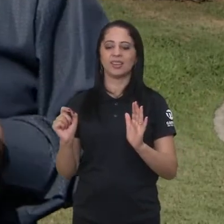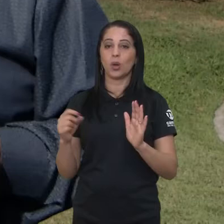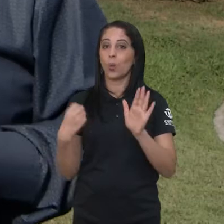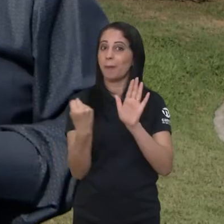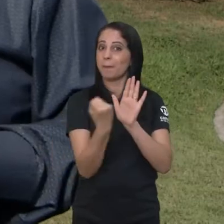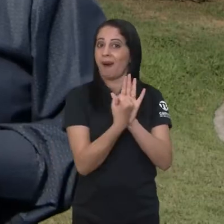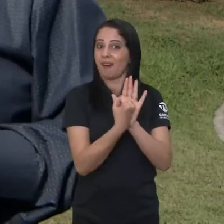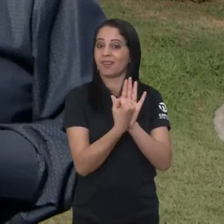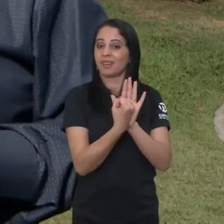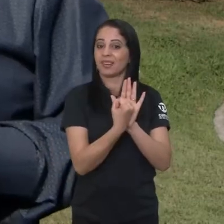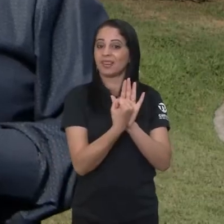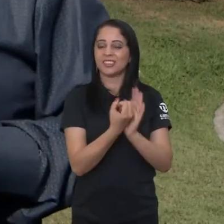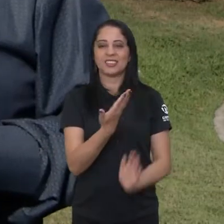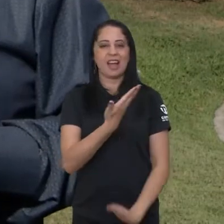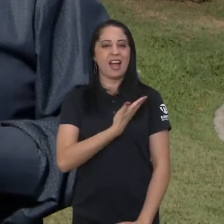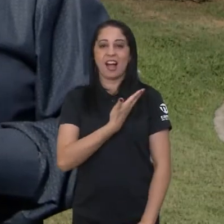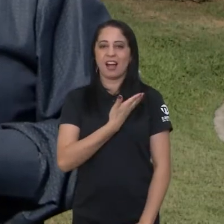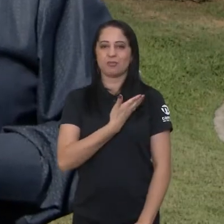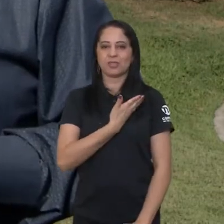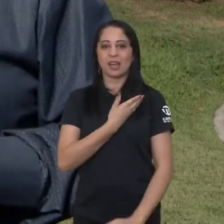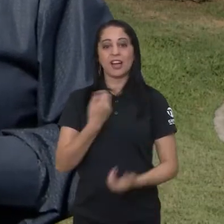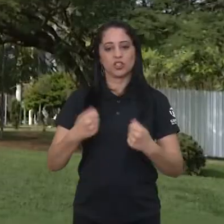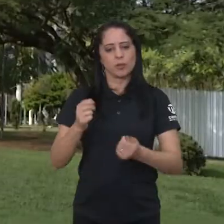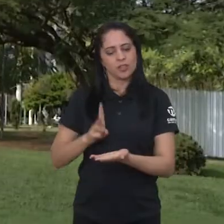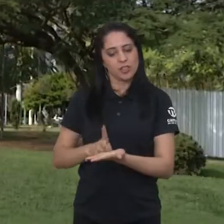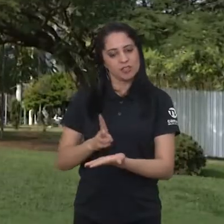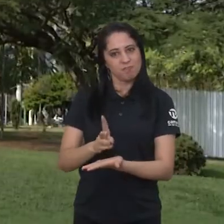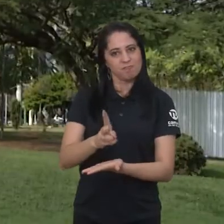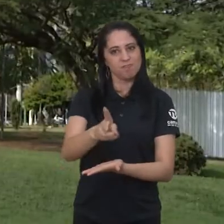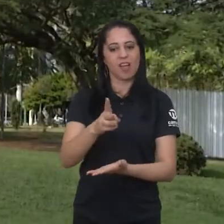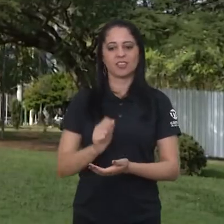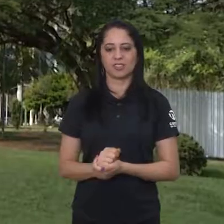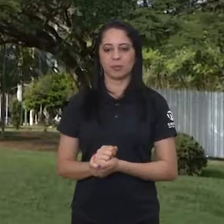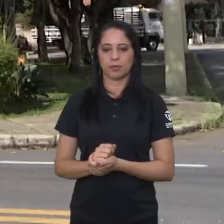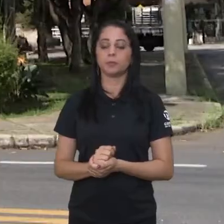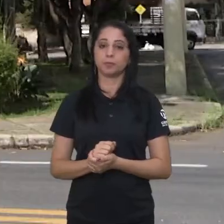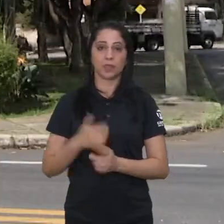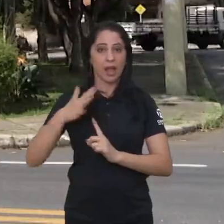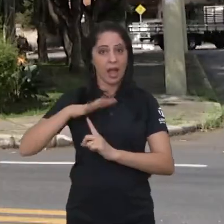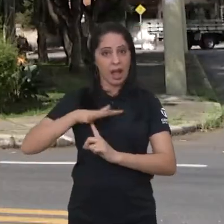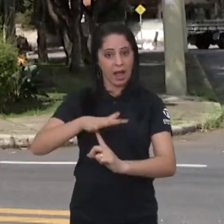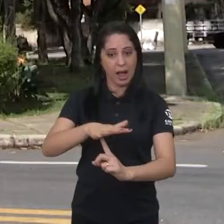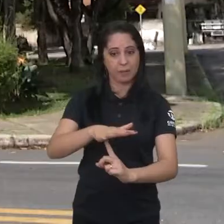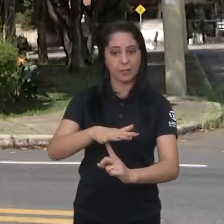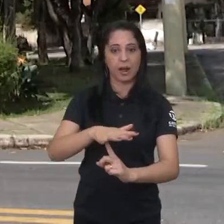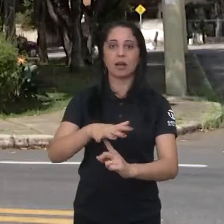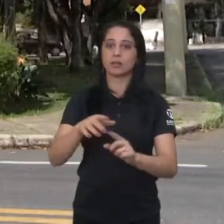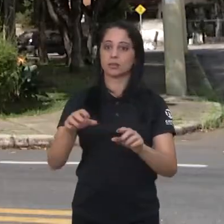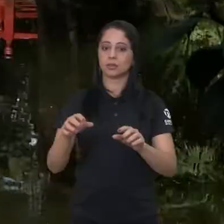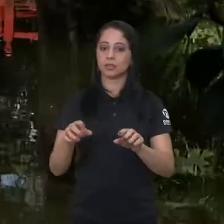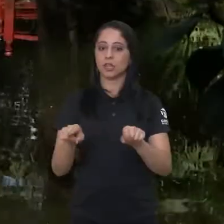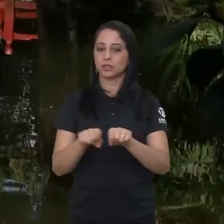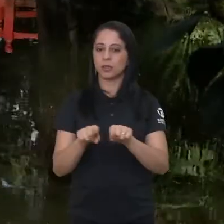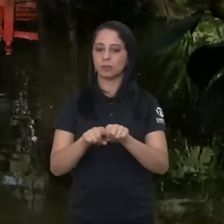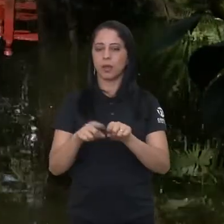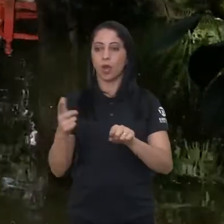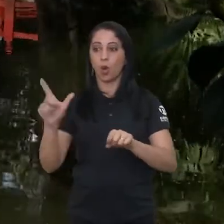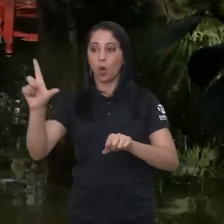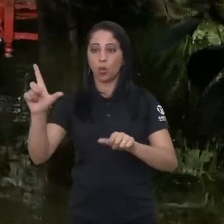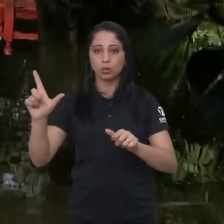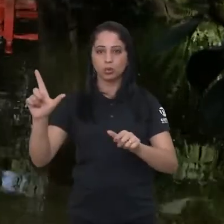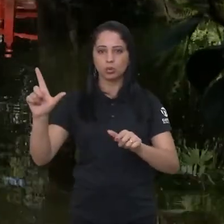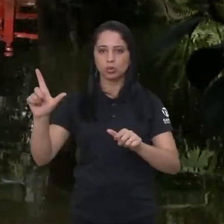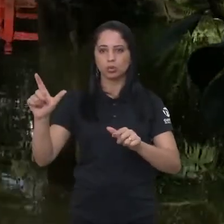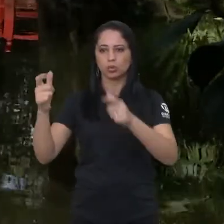um símbolo, né, que deve ser perpetuado. Além da Praça do Torii, em breve outros 2 locais que têm relação